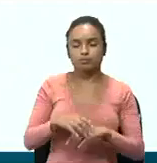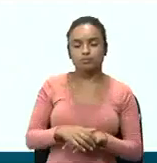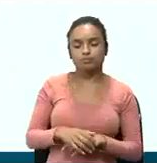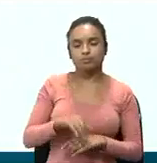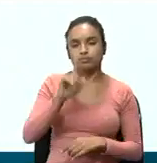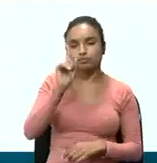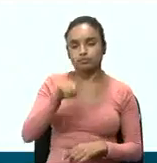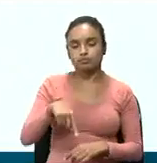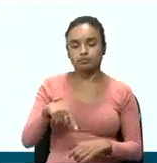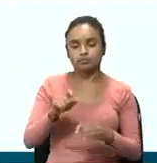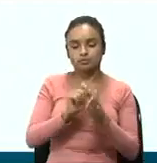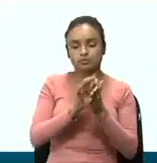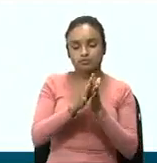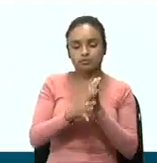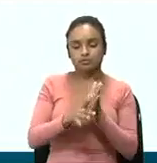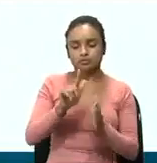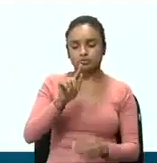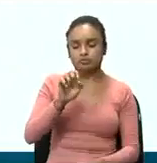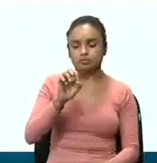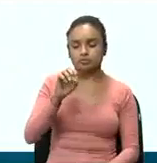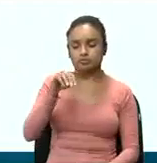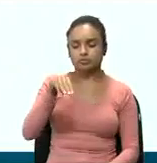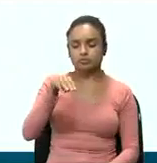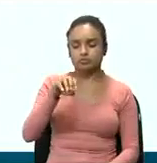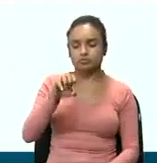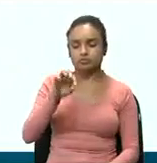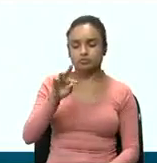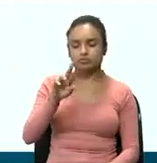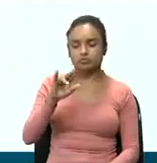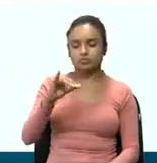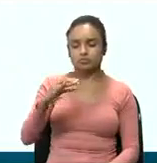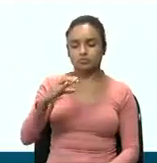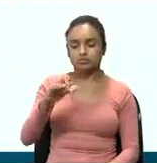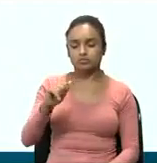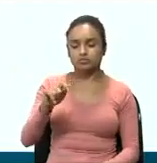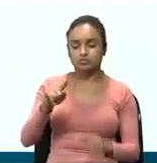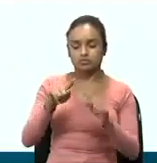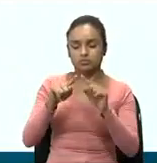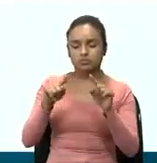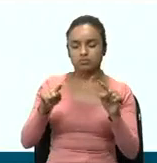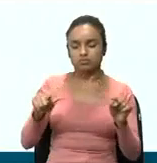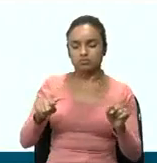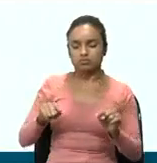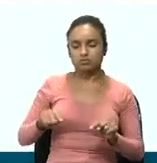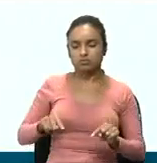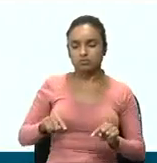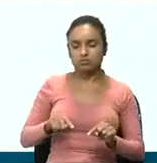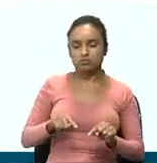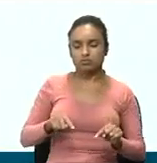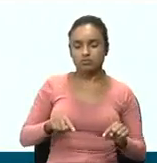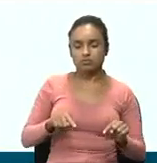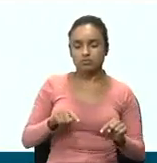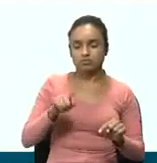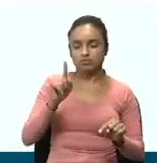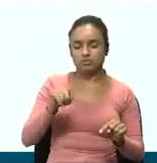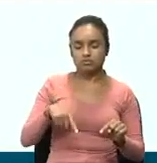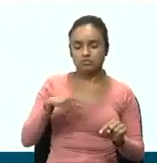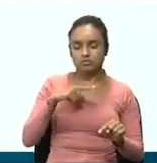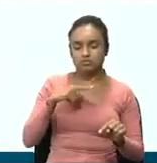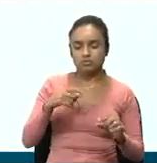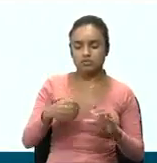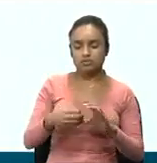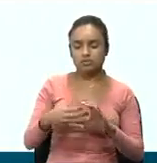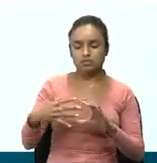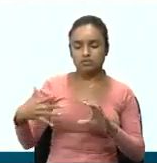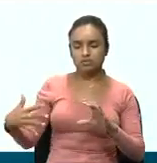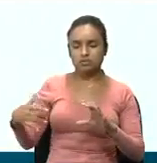série geométrica, né? Pela definição, as séries geométricas, ela tem essa característica. É